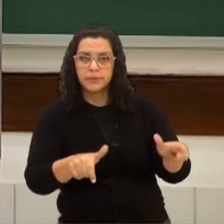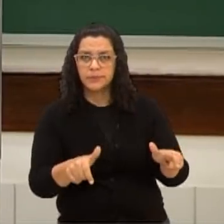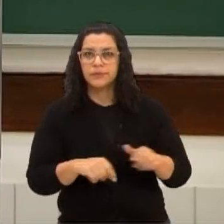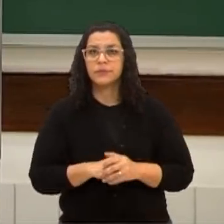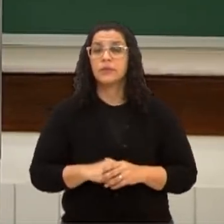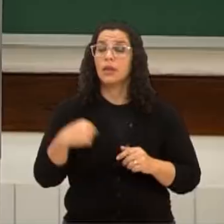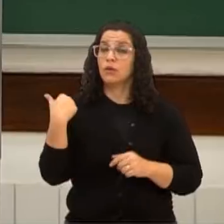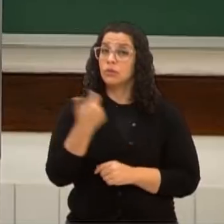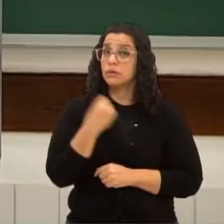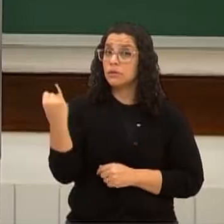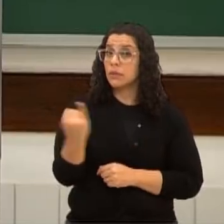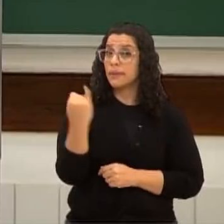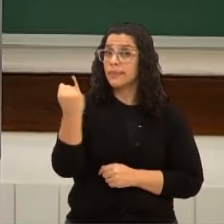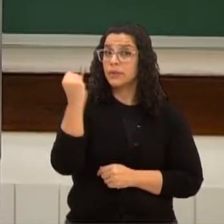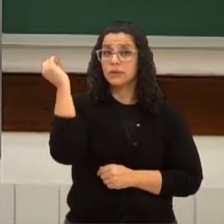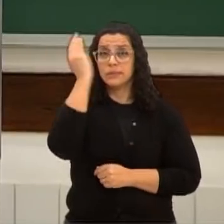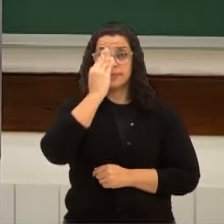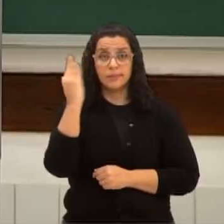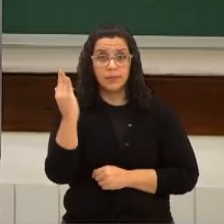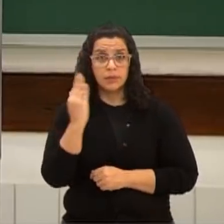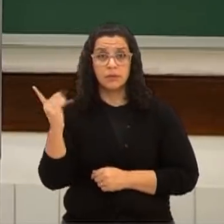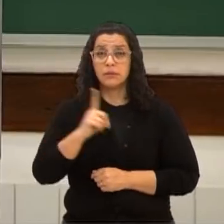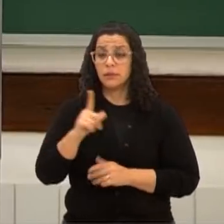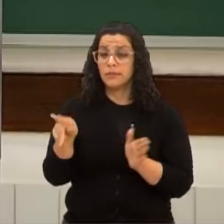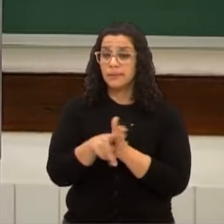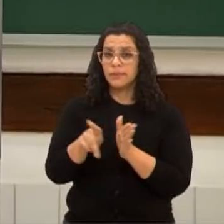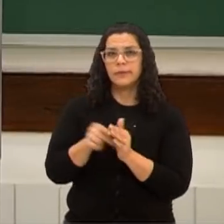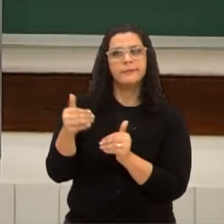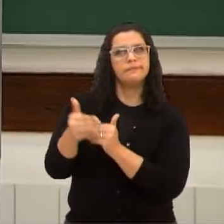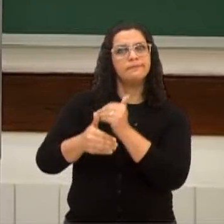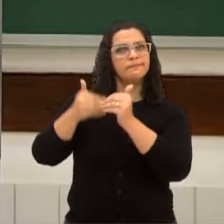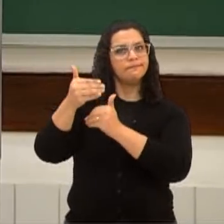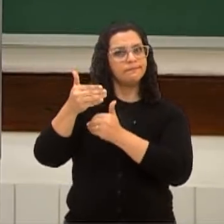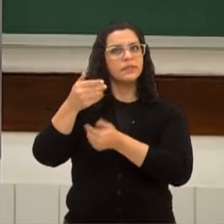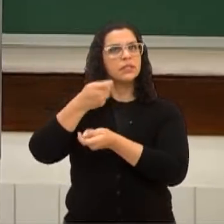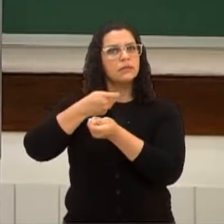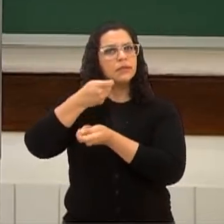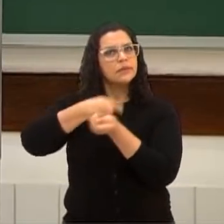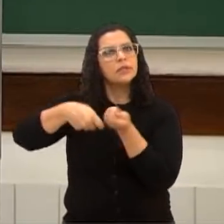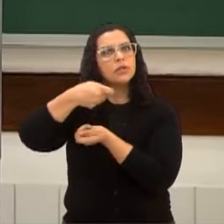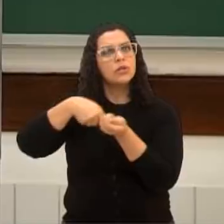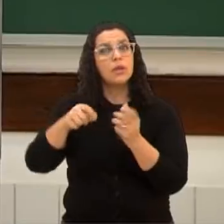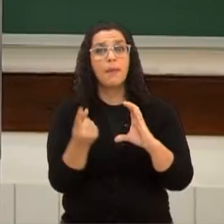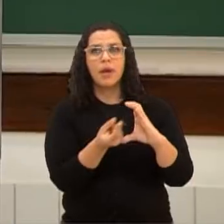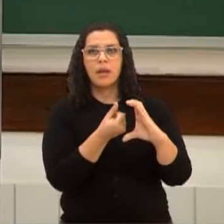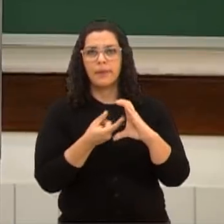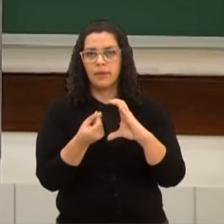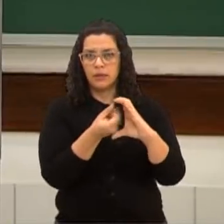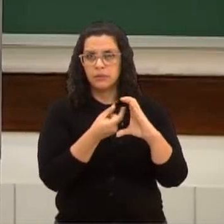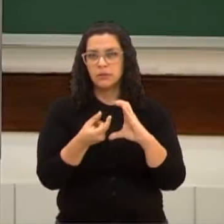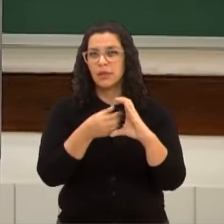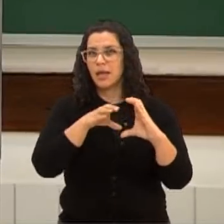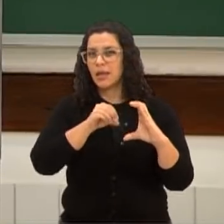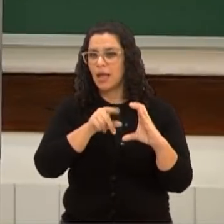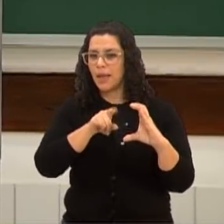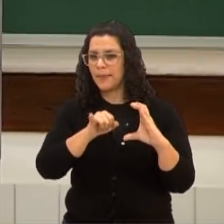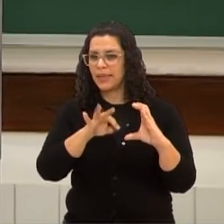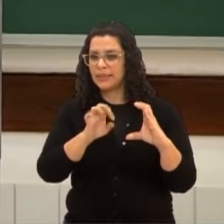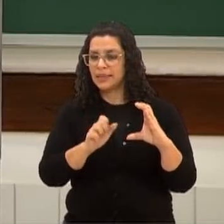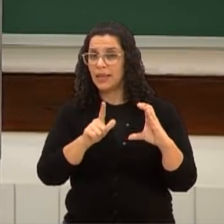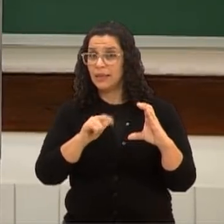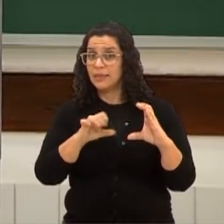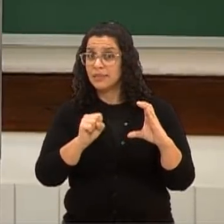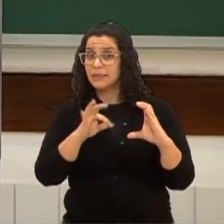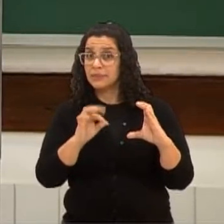muito importante que o país esteja realmente incluído nesse processo capitalista, porque o que nós vimos com